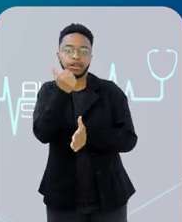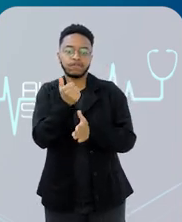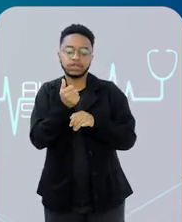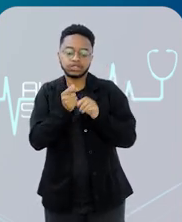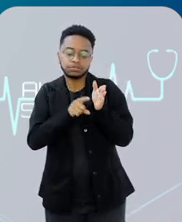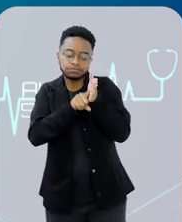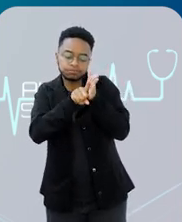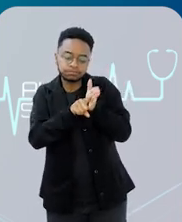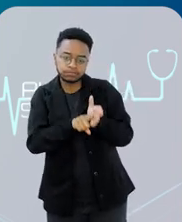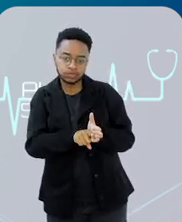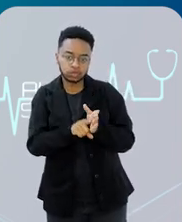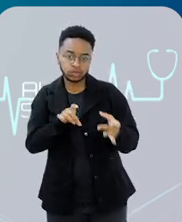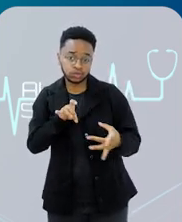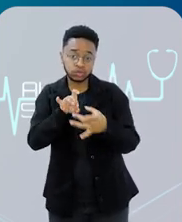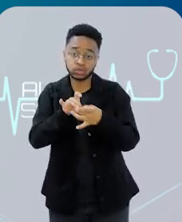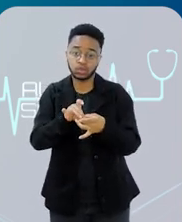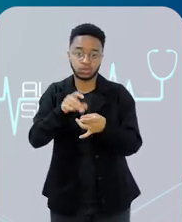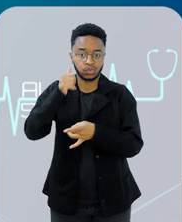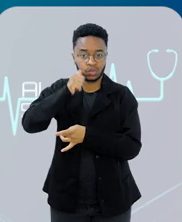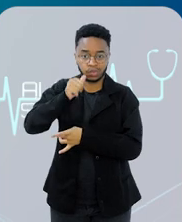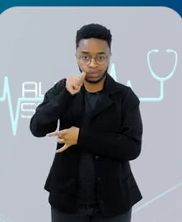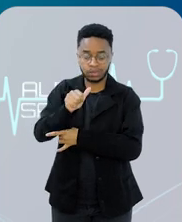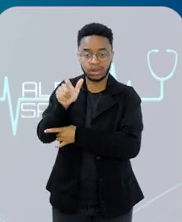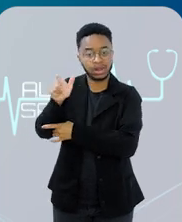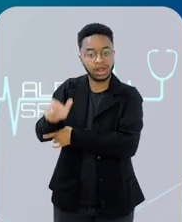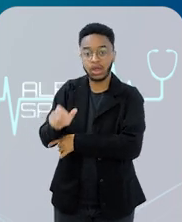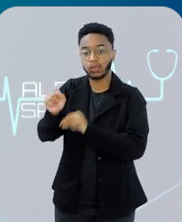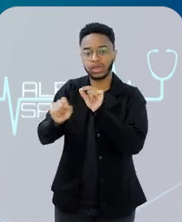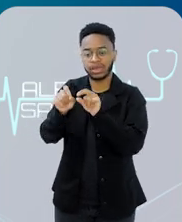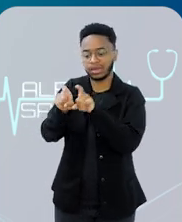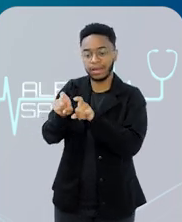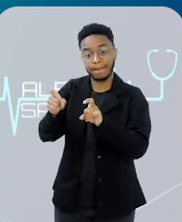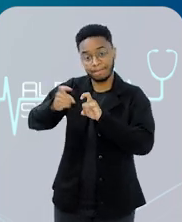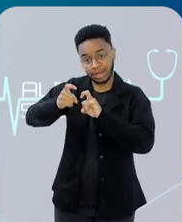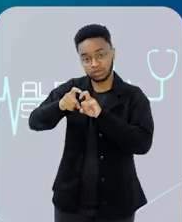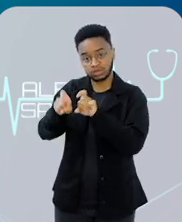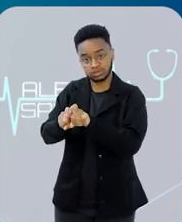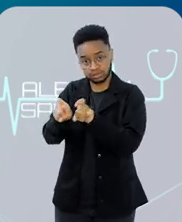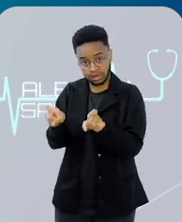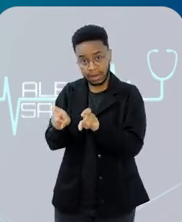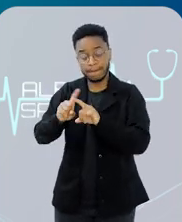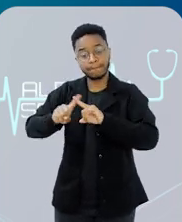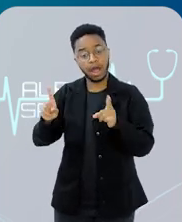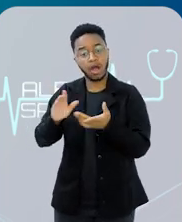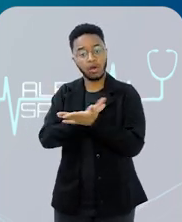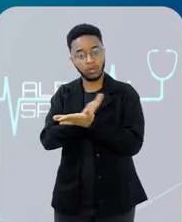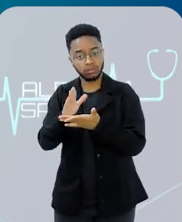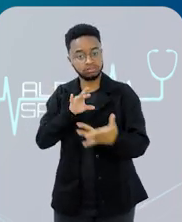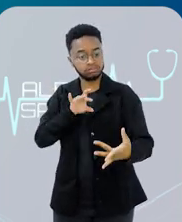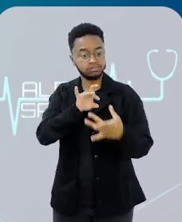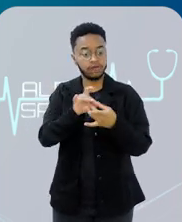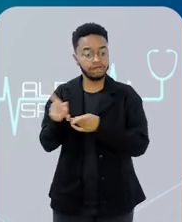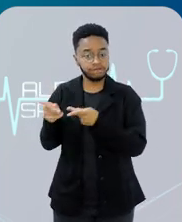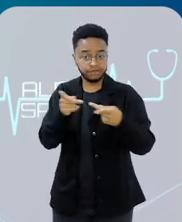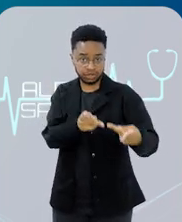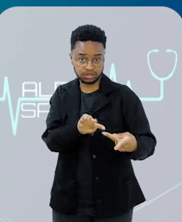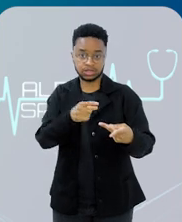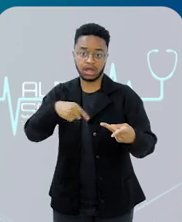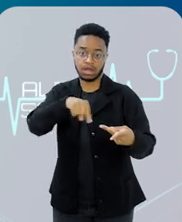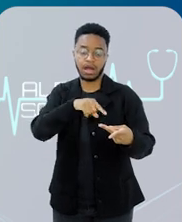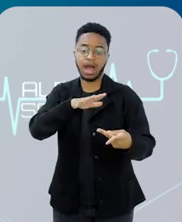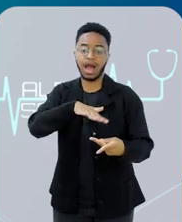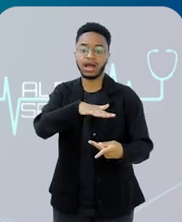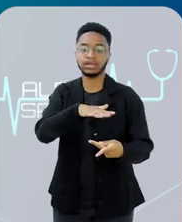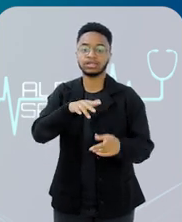a começar a investigar aquela paciente é através da ginecologia, mas algumas acabam vindo direto aos nossos consultórios